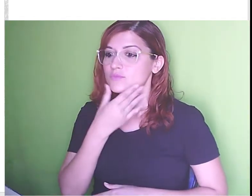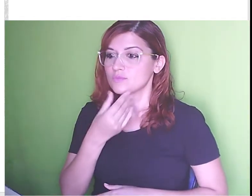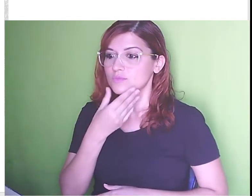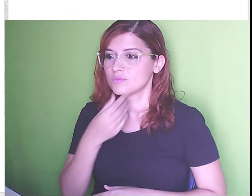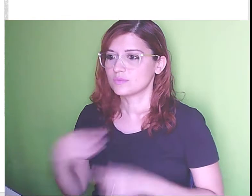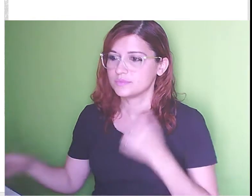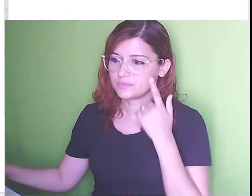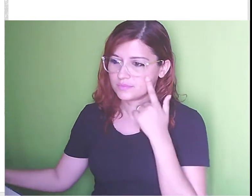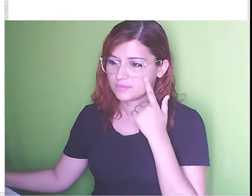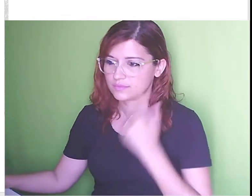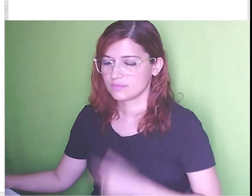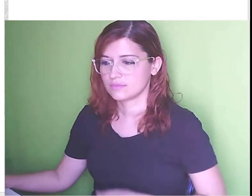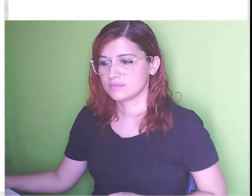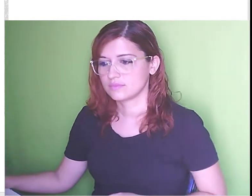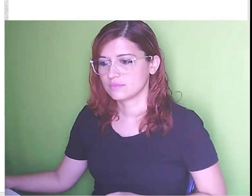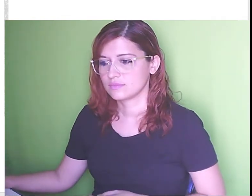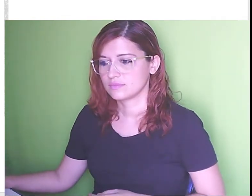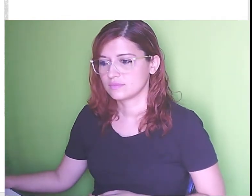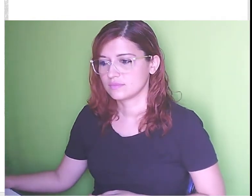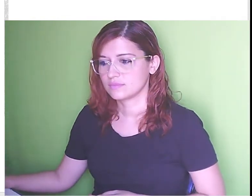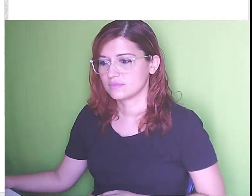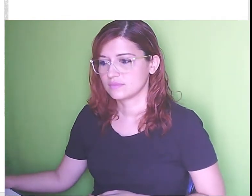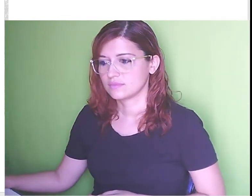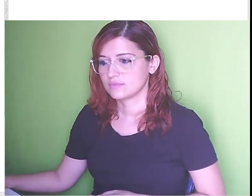lideravam, veja,